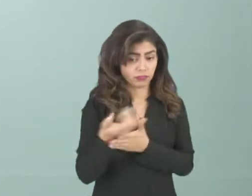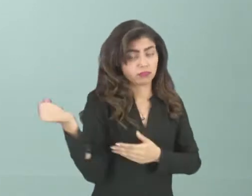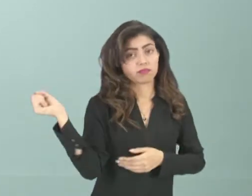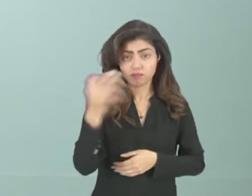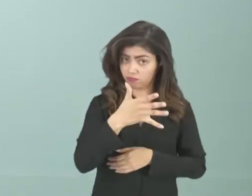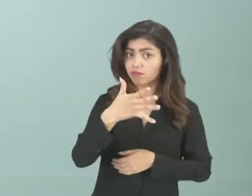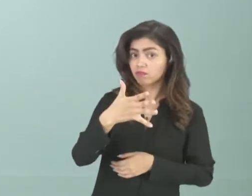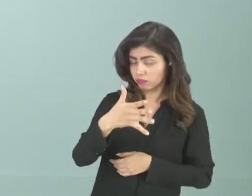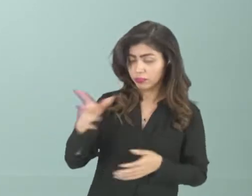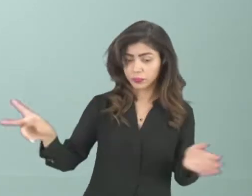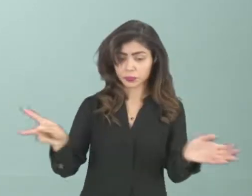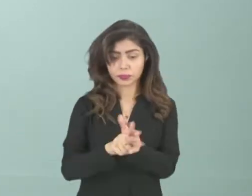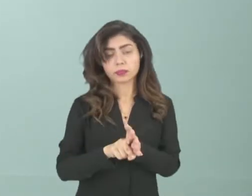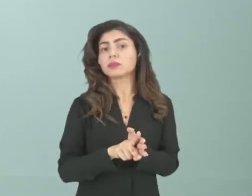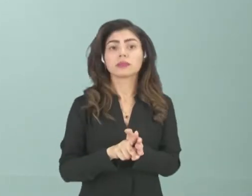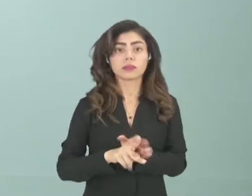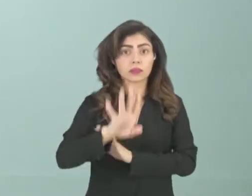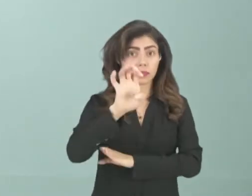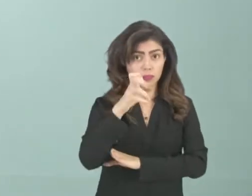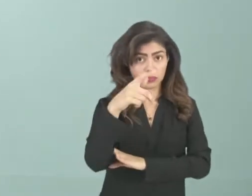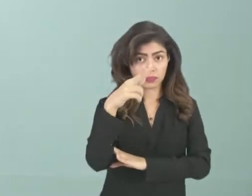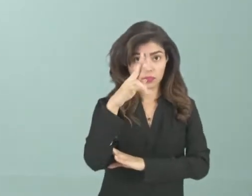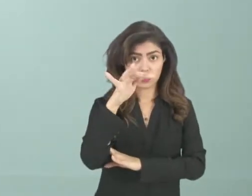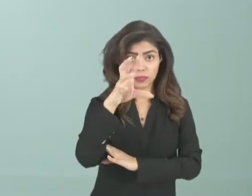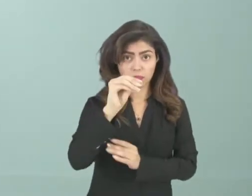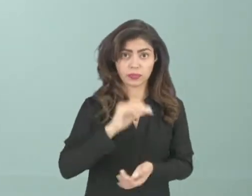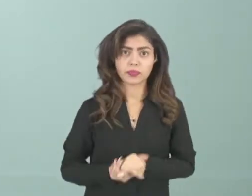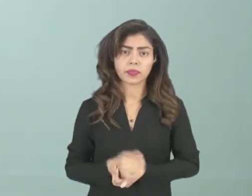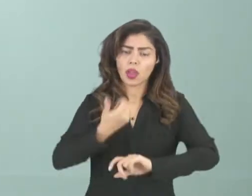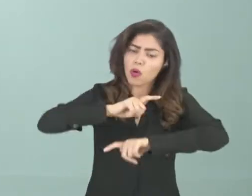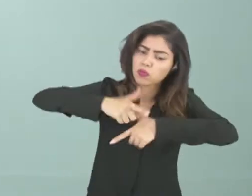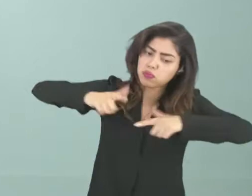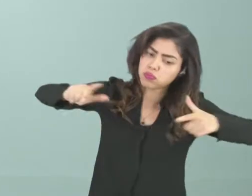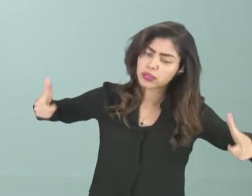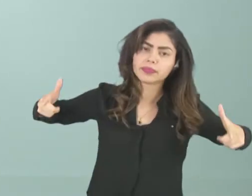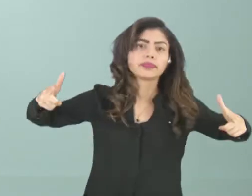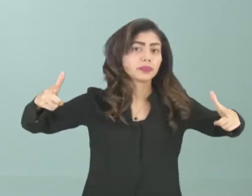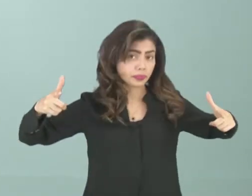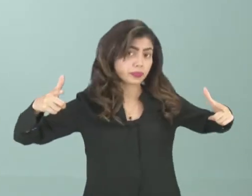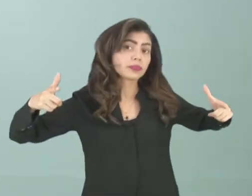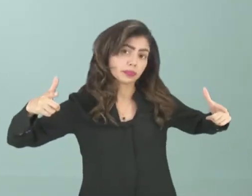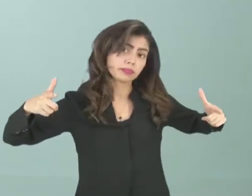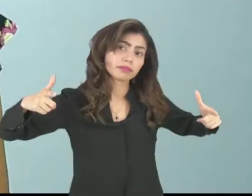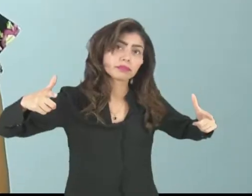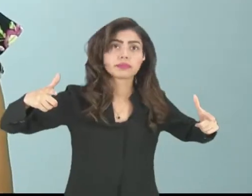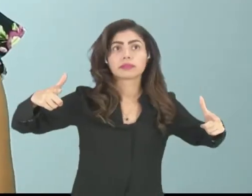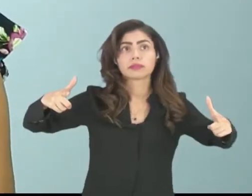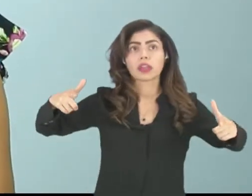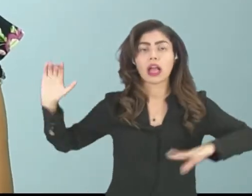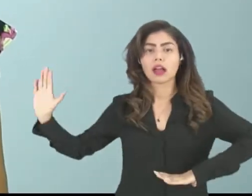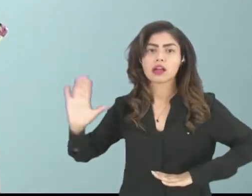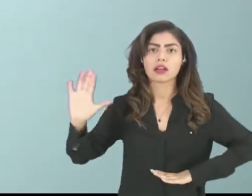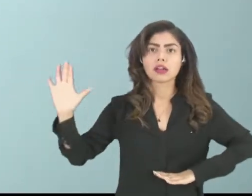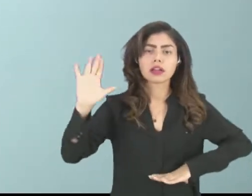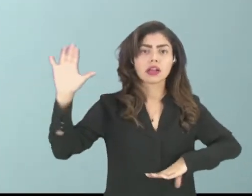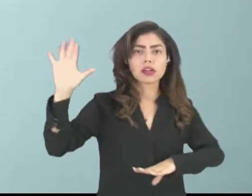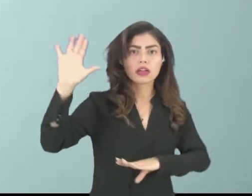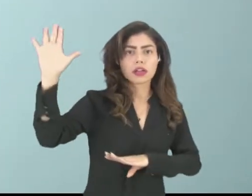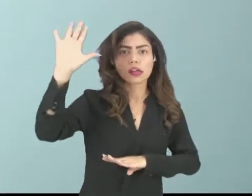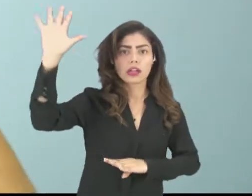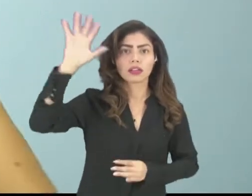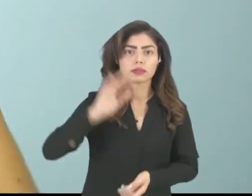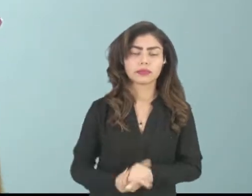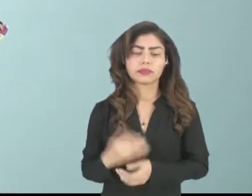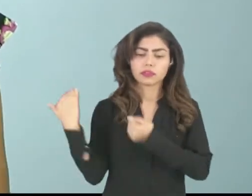nova oportunidade de emprego. E aí cresce automaticamente a questão das favelas. Por quê? Porque as